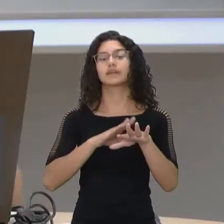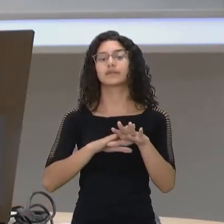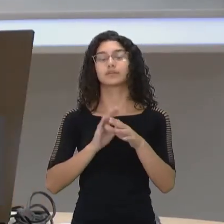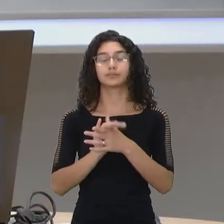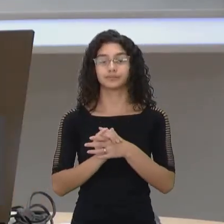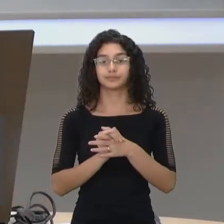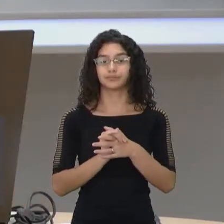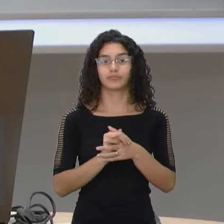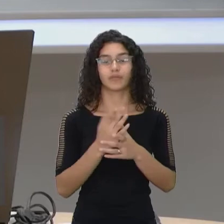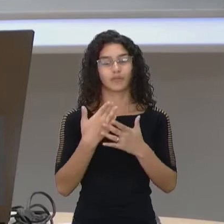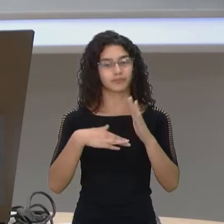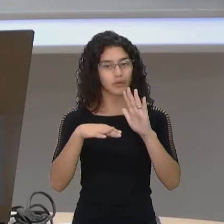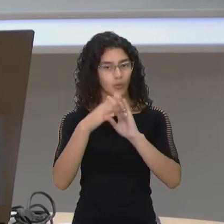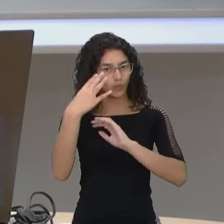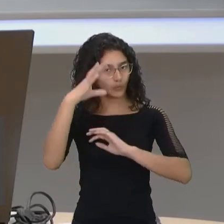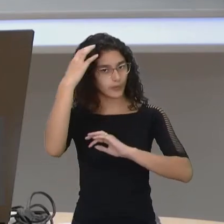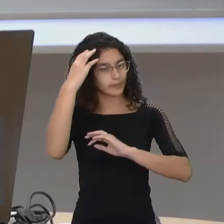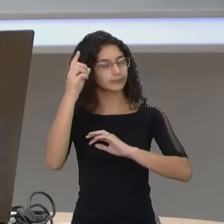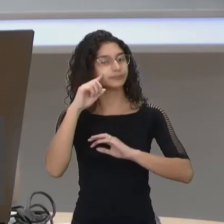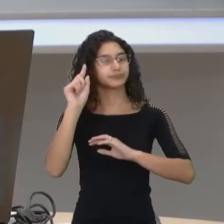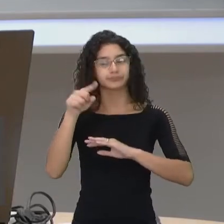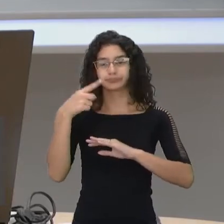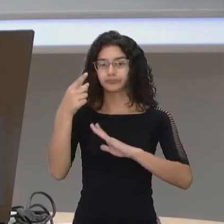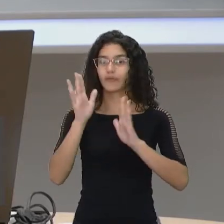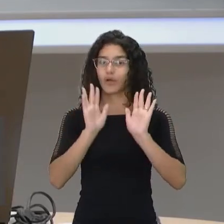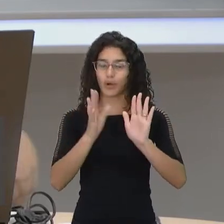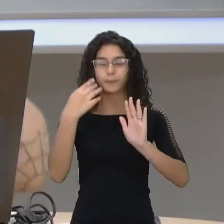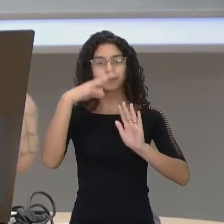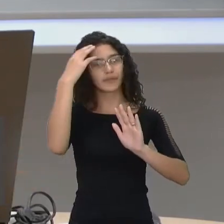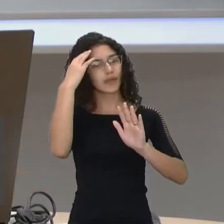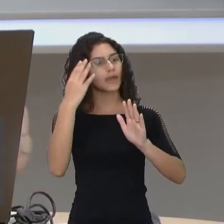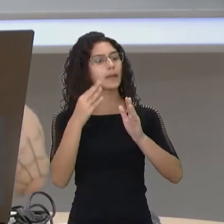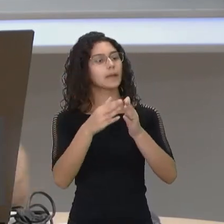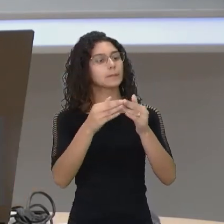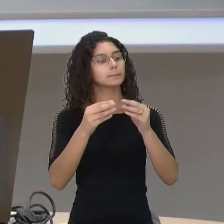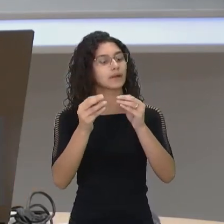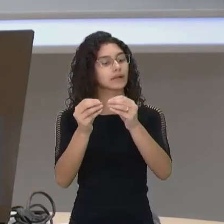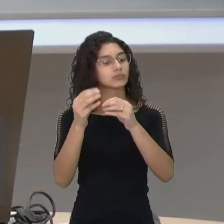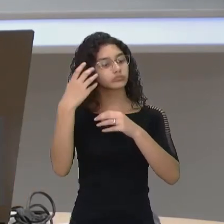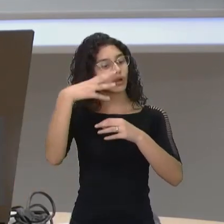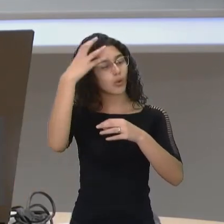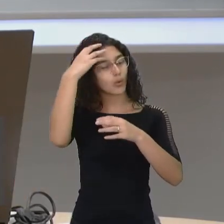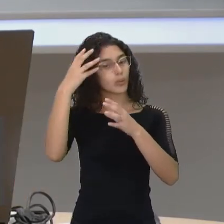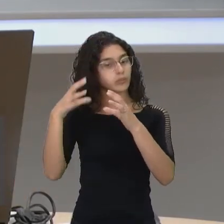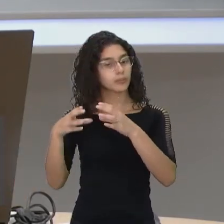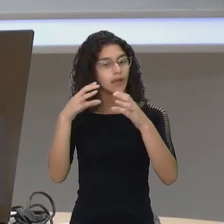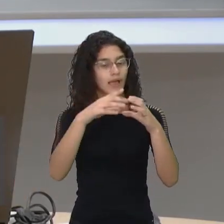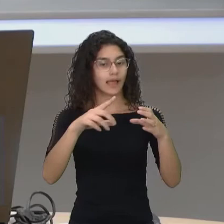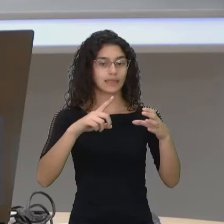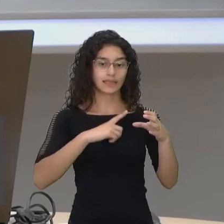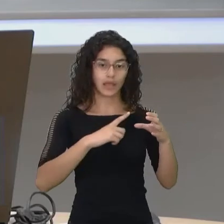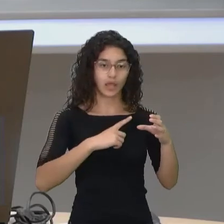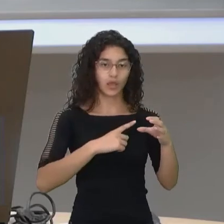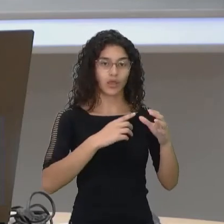chegou no rei no dia seguinte, disse: Senhor rei, me empresta aqui a sua coroa. Tá? Eu tenho aqui uma